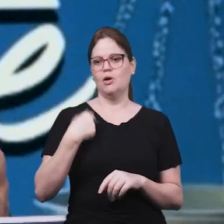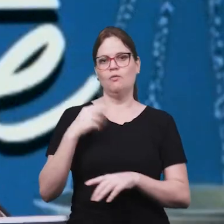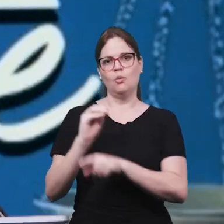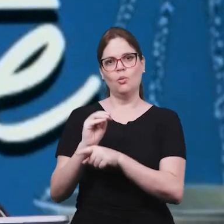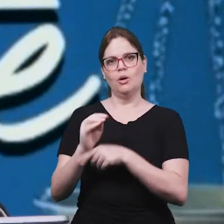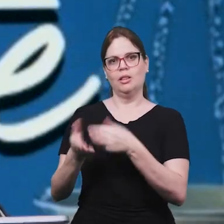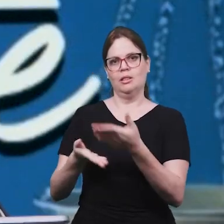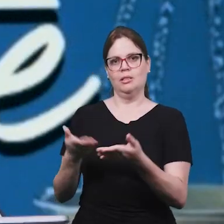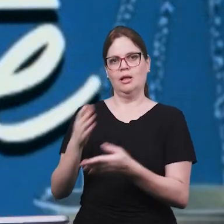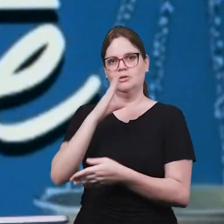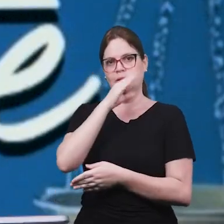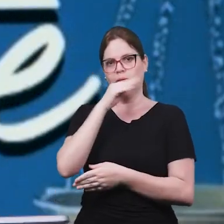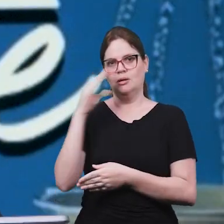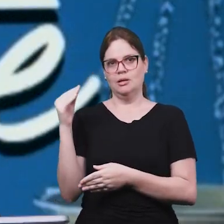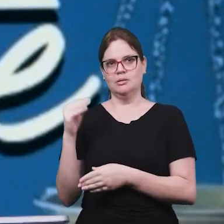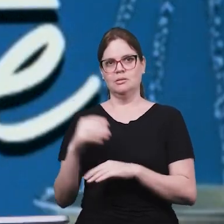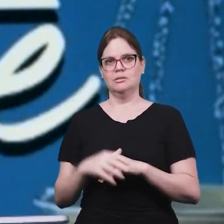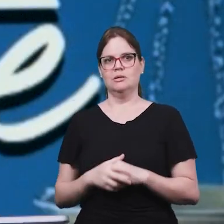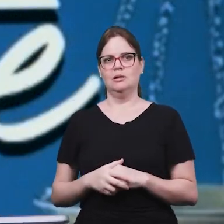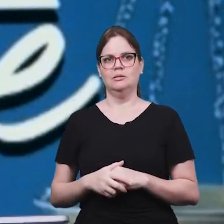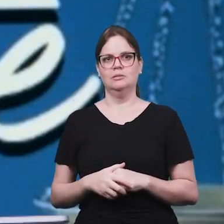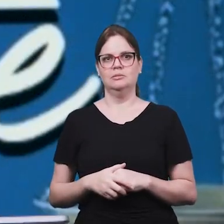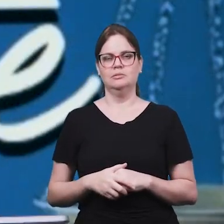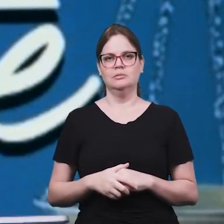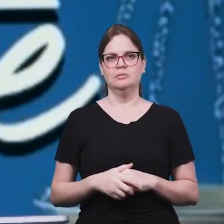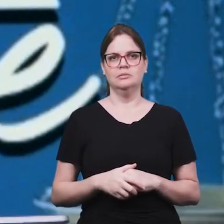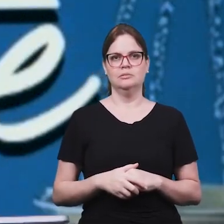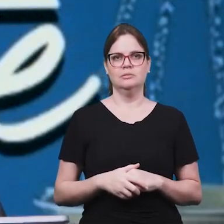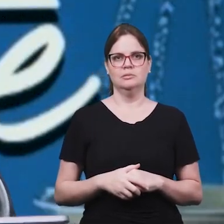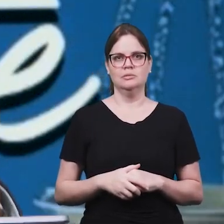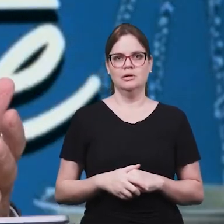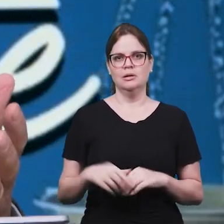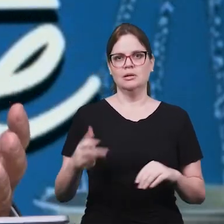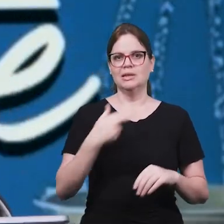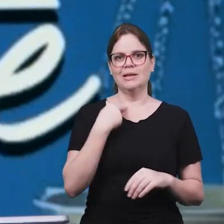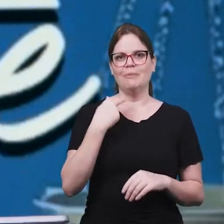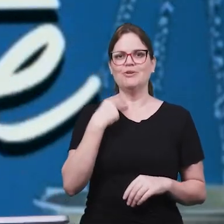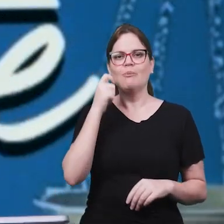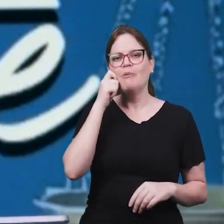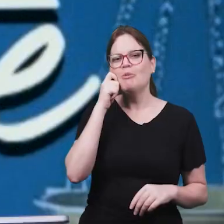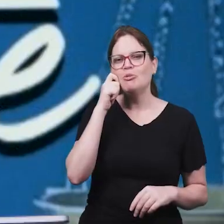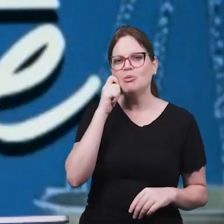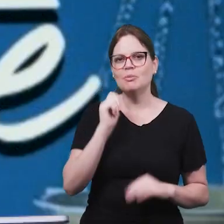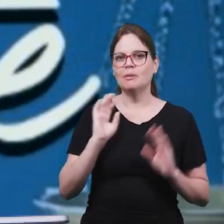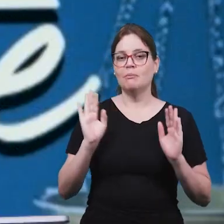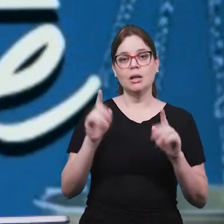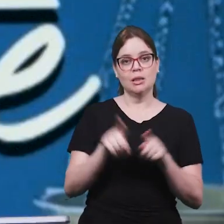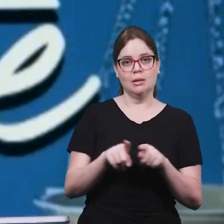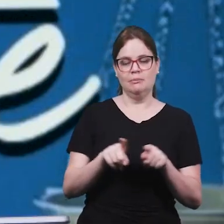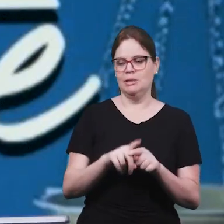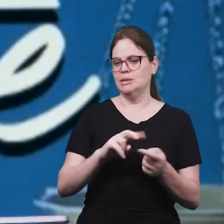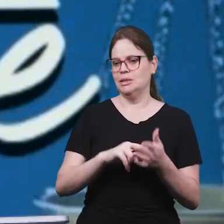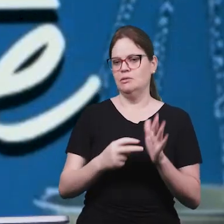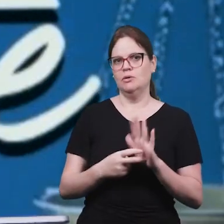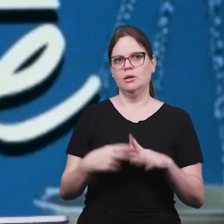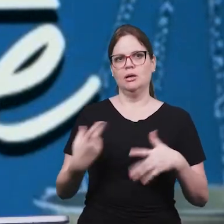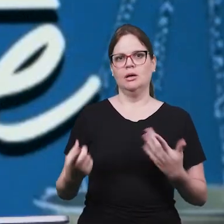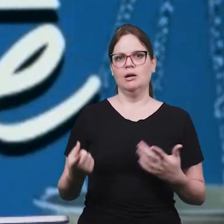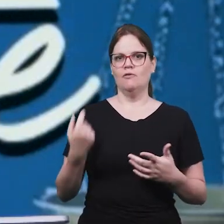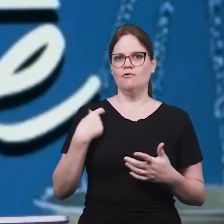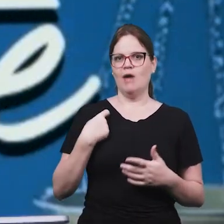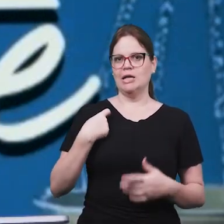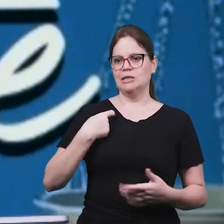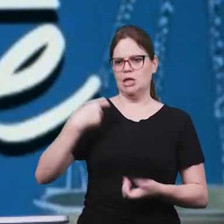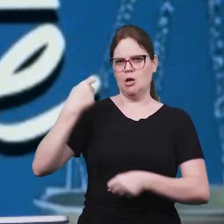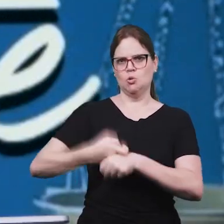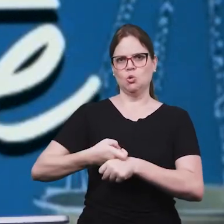com o adolescente não pode, portanto, ser a famosa boca mole, né? Como se diz, mas não quer dizer também que não vai lidar com